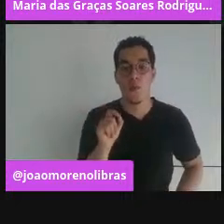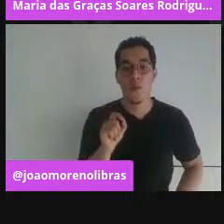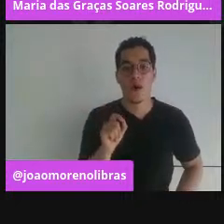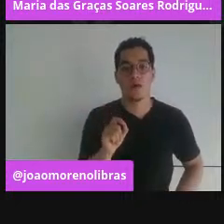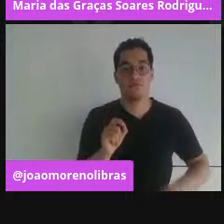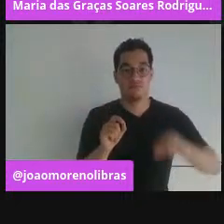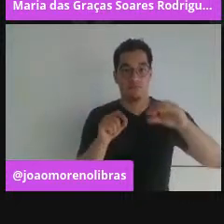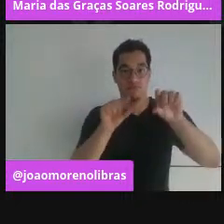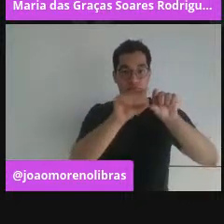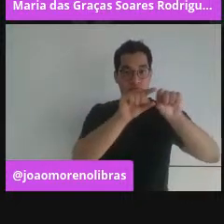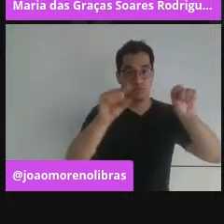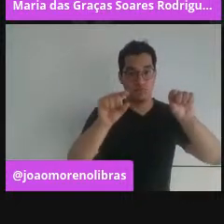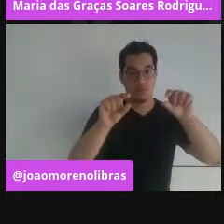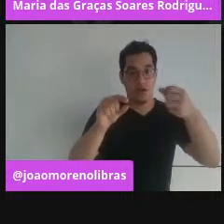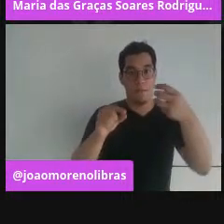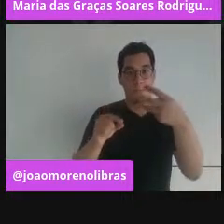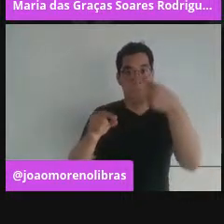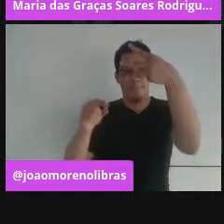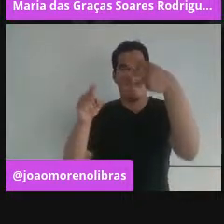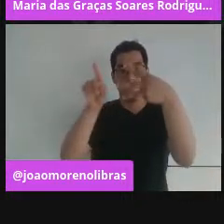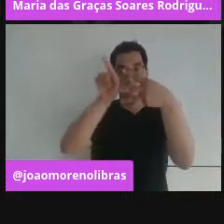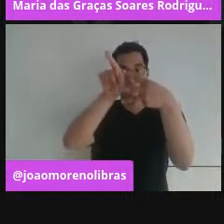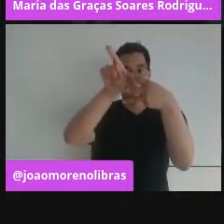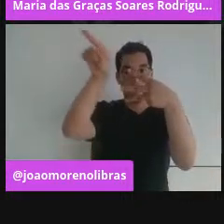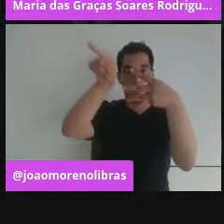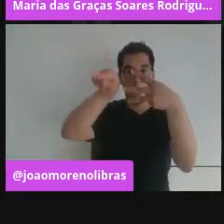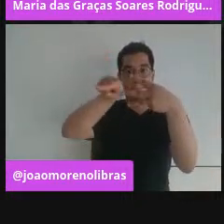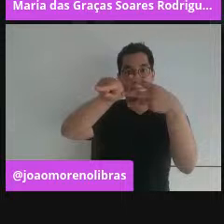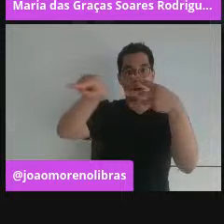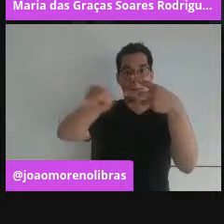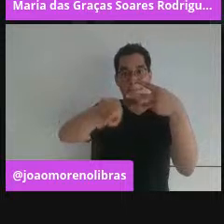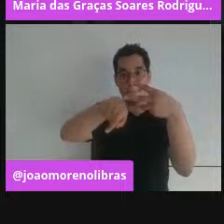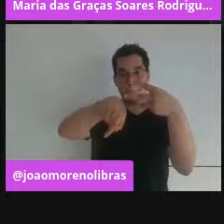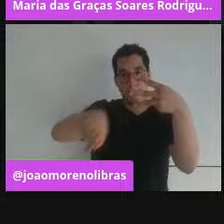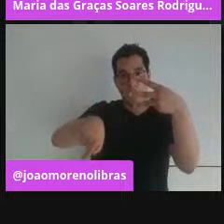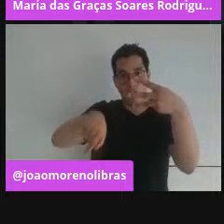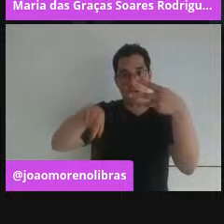assim, como se processa, ele sintetiza como se processa a emoção.